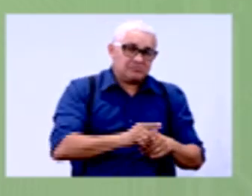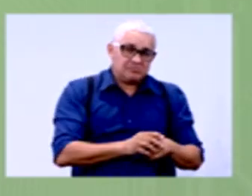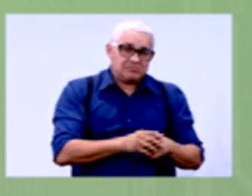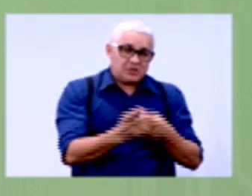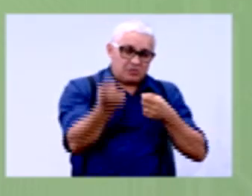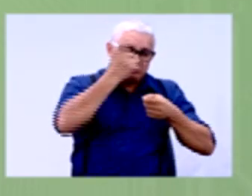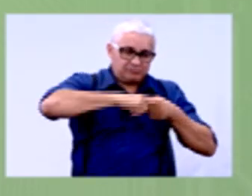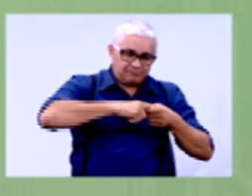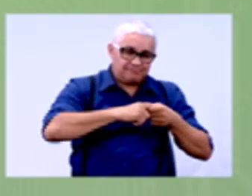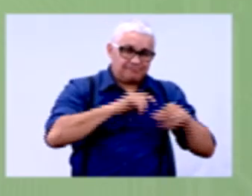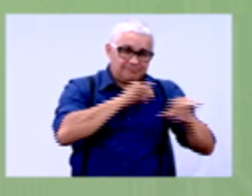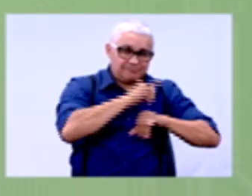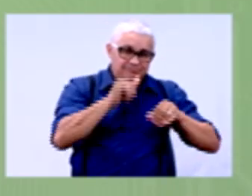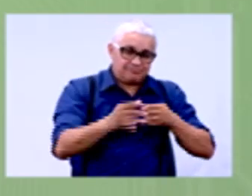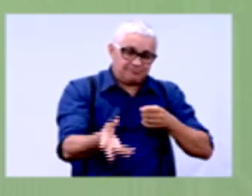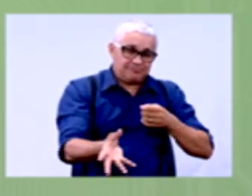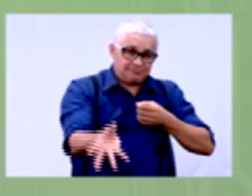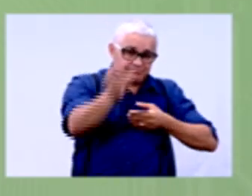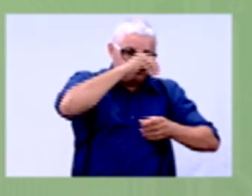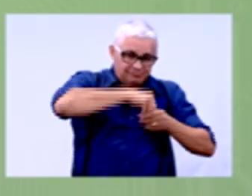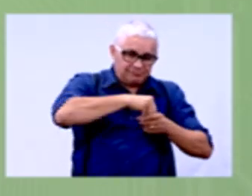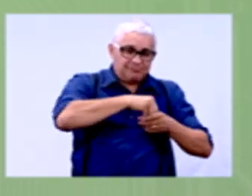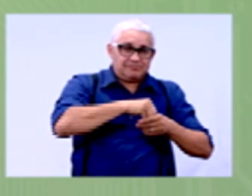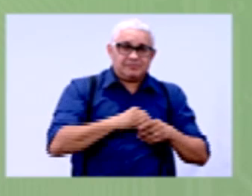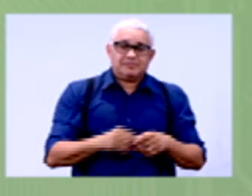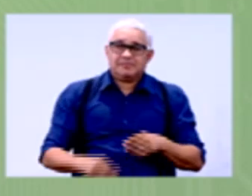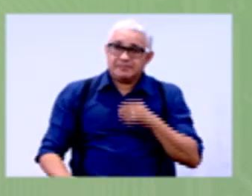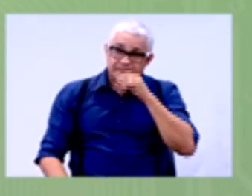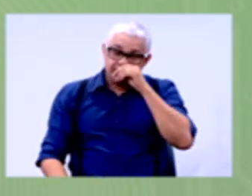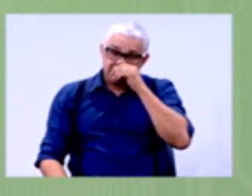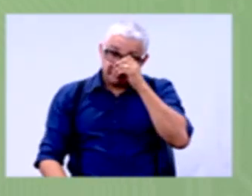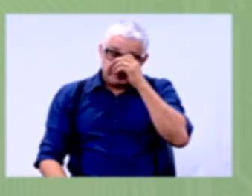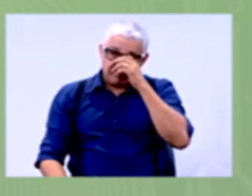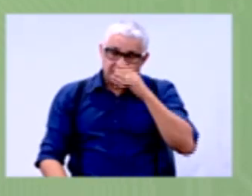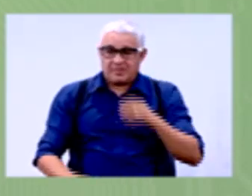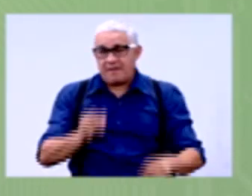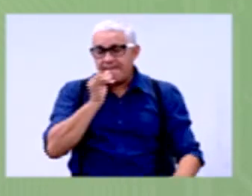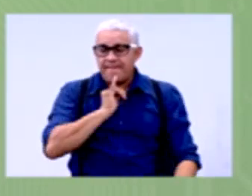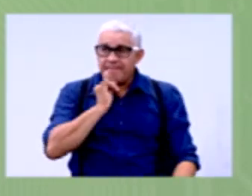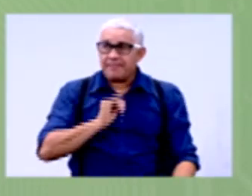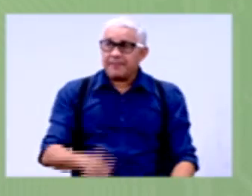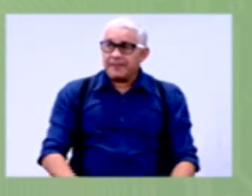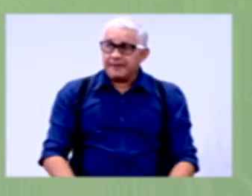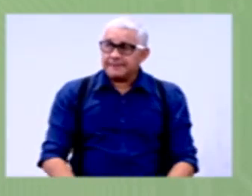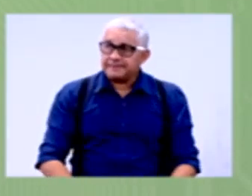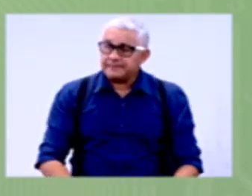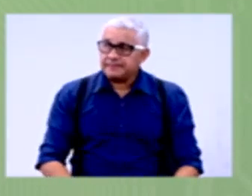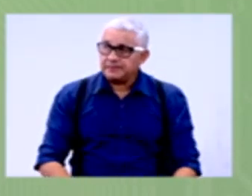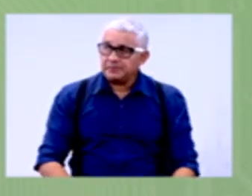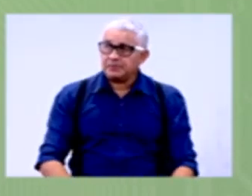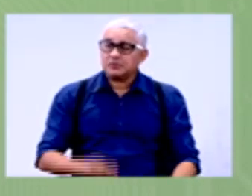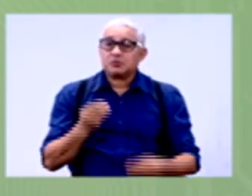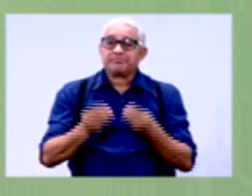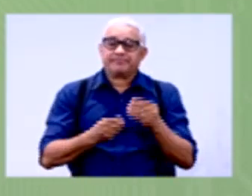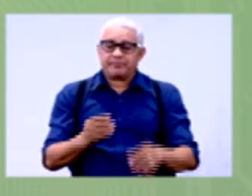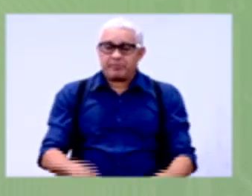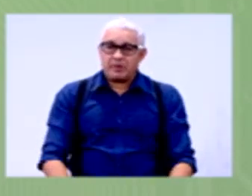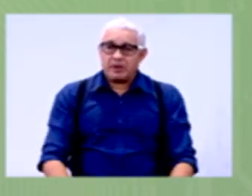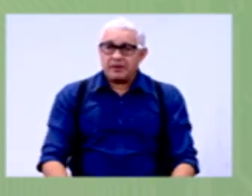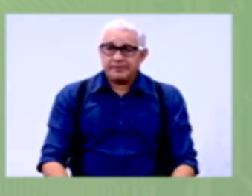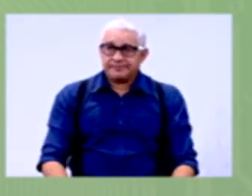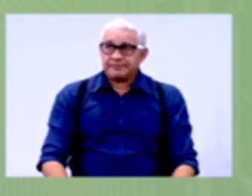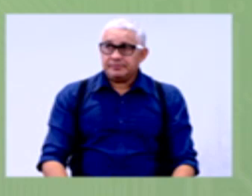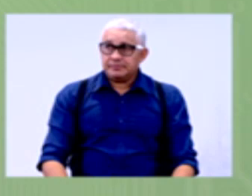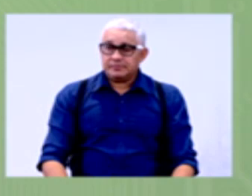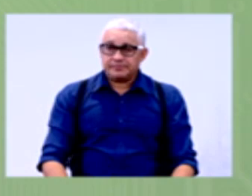retomar essa informação, recuperar ela novamente. Vamos fazer um exemplo aqui, né, de como trabalhar com isso, né? O